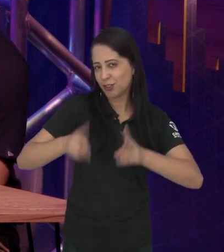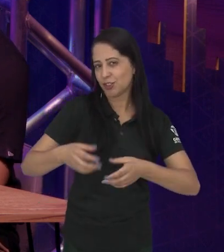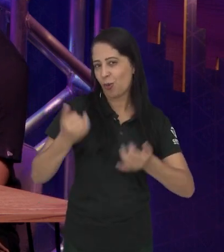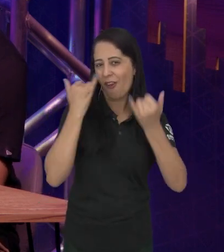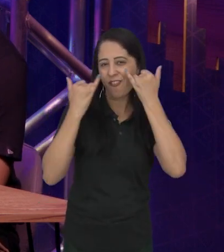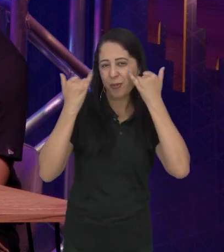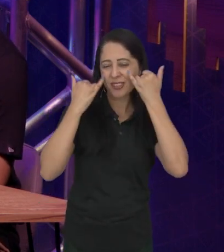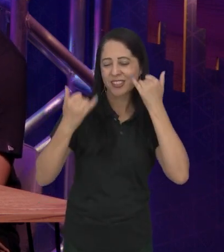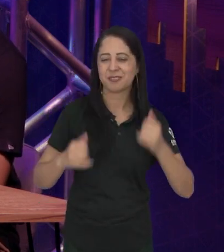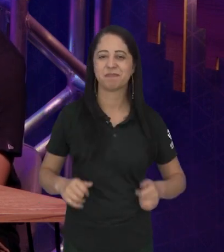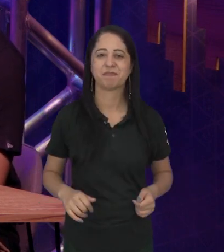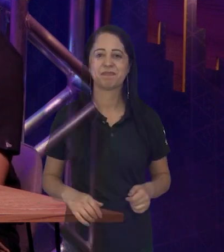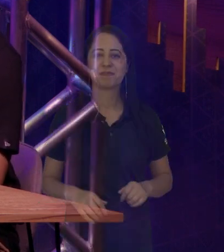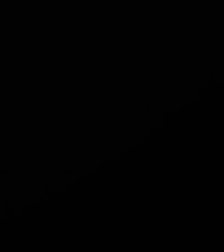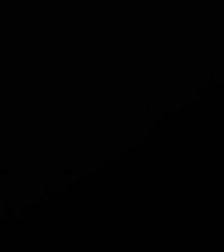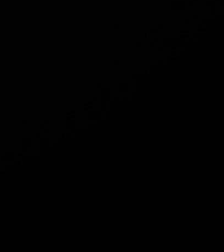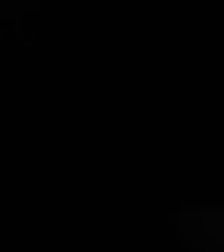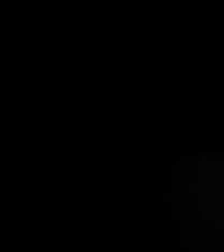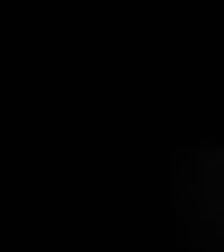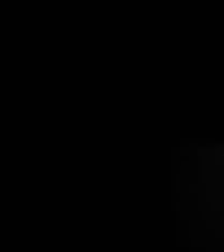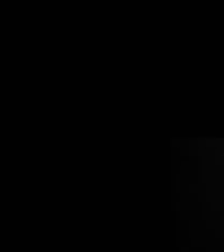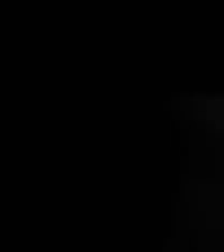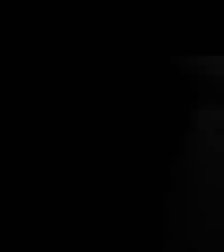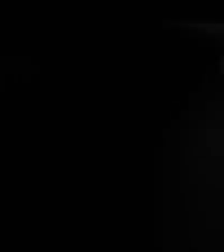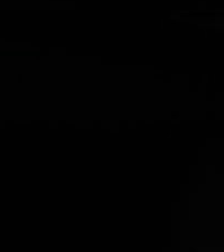volta daqui a pouquinho com mais informação.